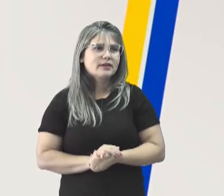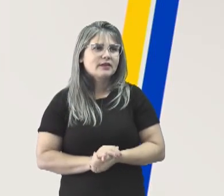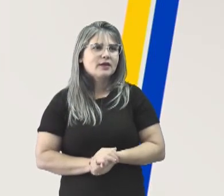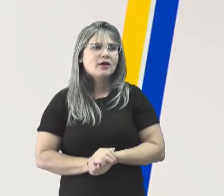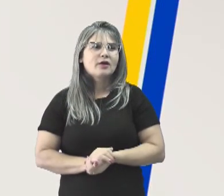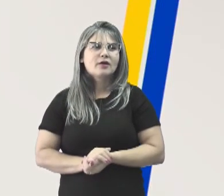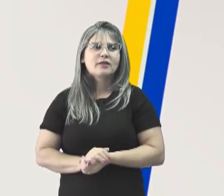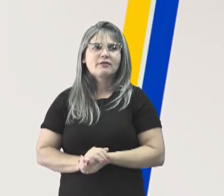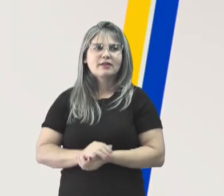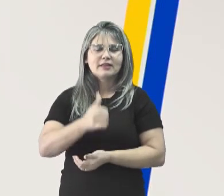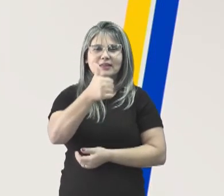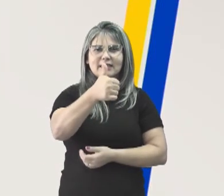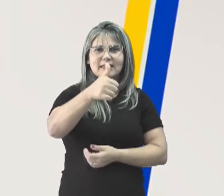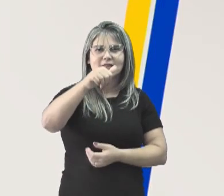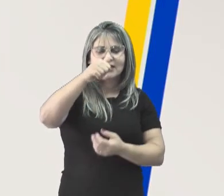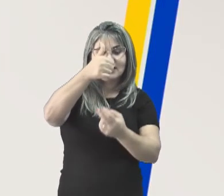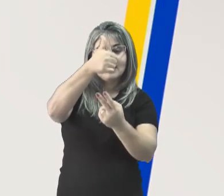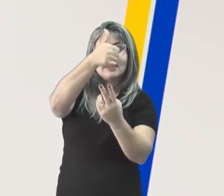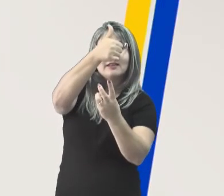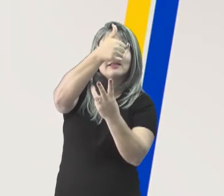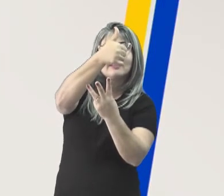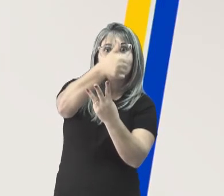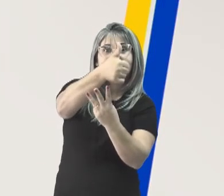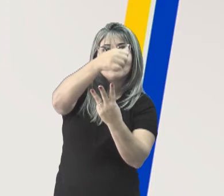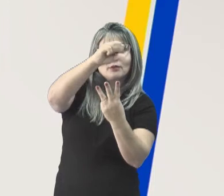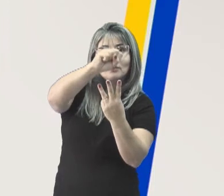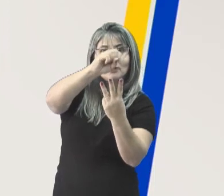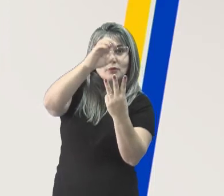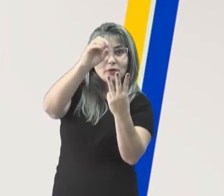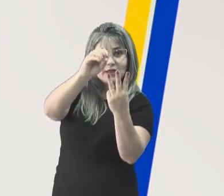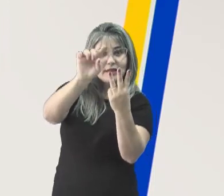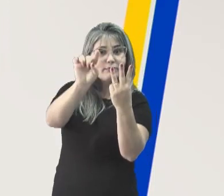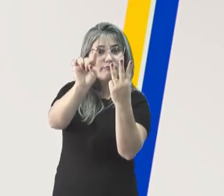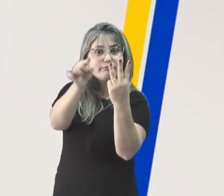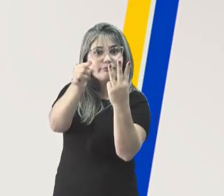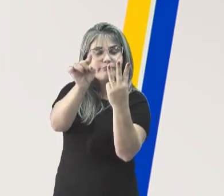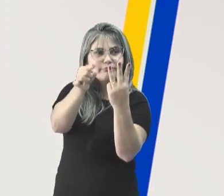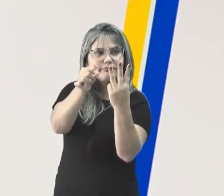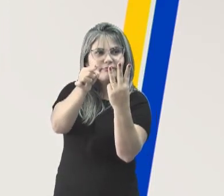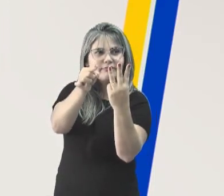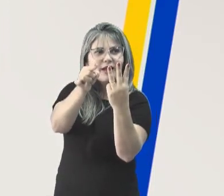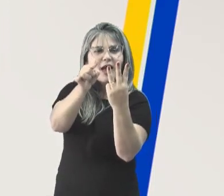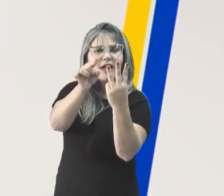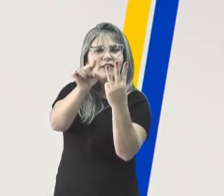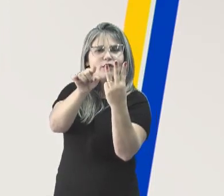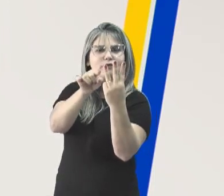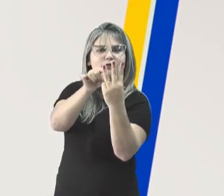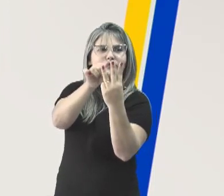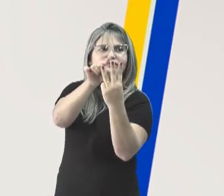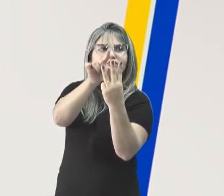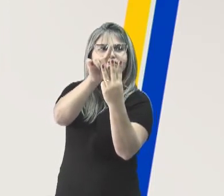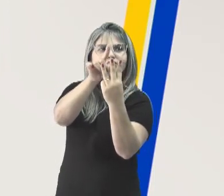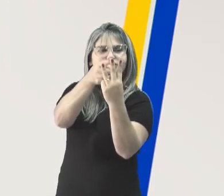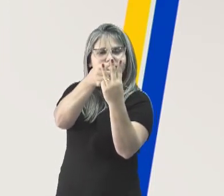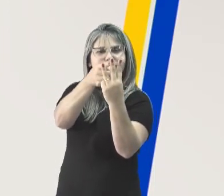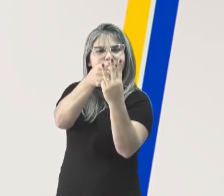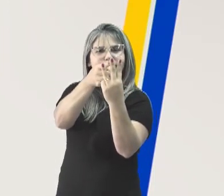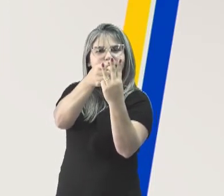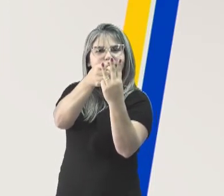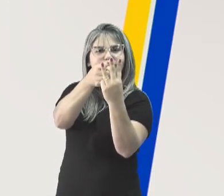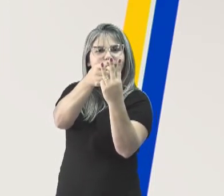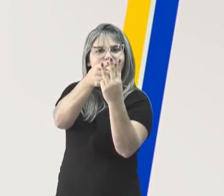aí, ela andando duas casas, se ela andar uma casa, eu chego no cente. Se eu andar duas casas, ó, andou uma